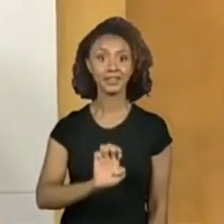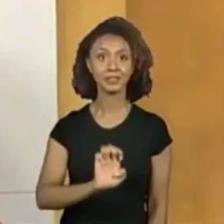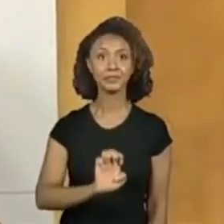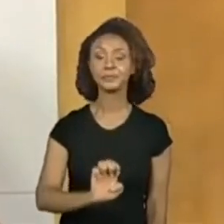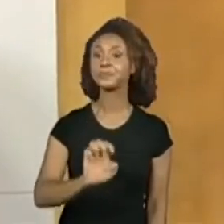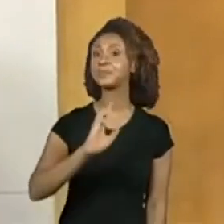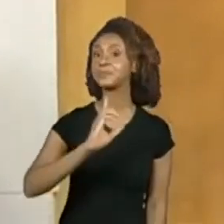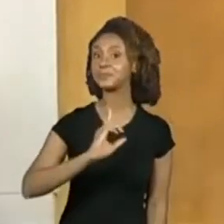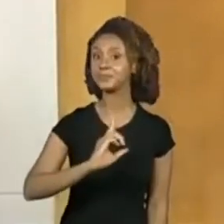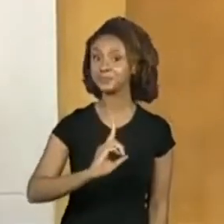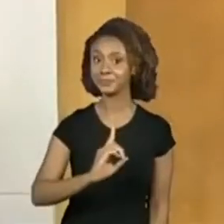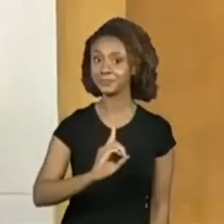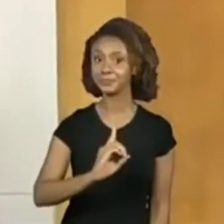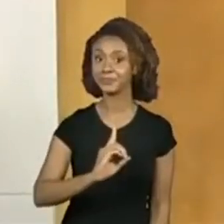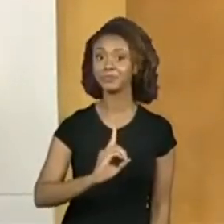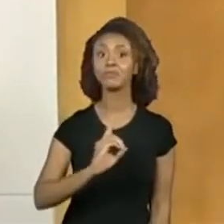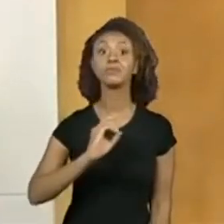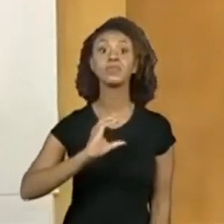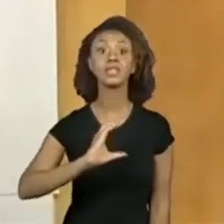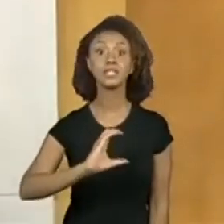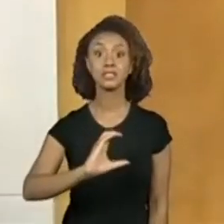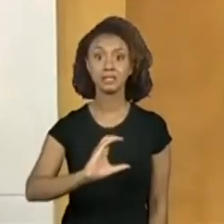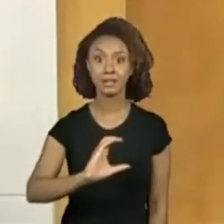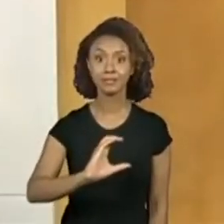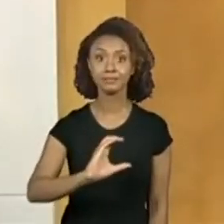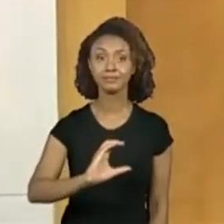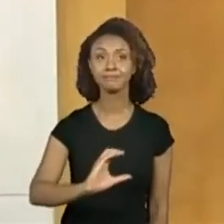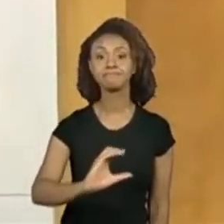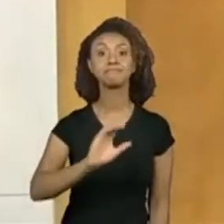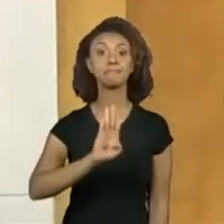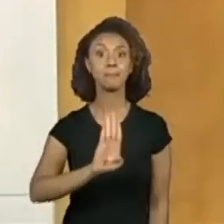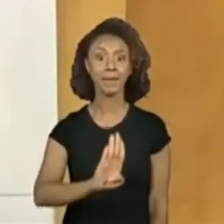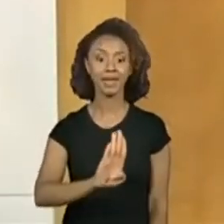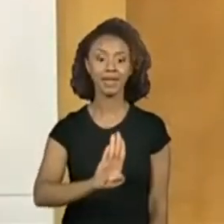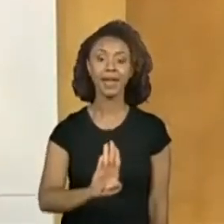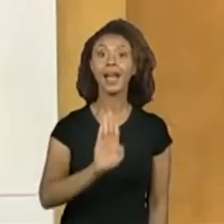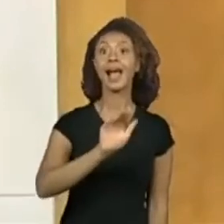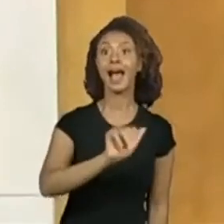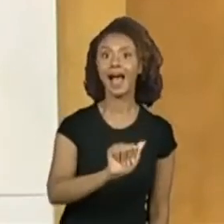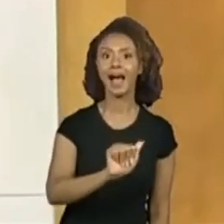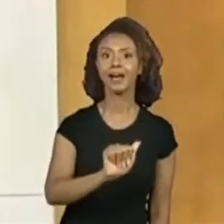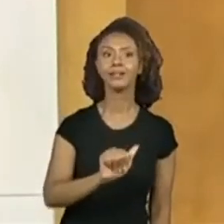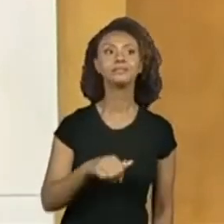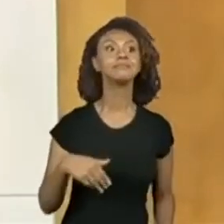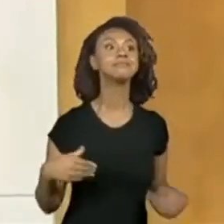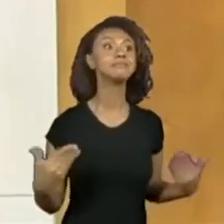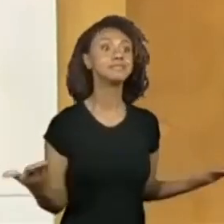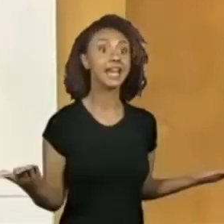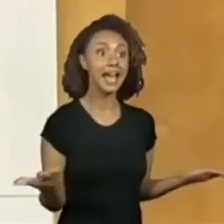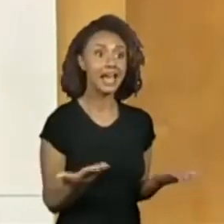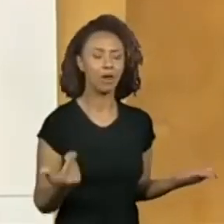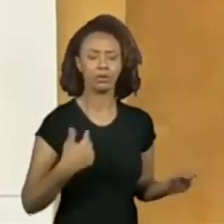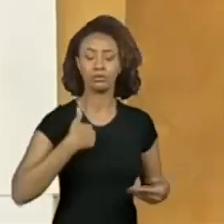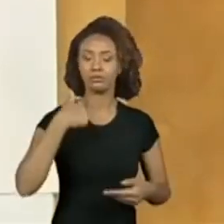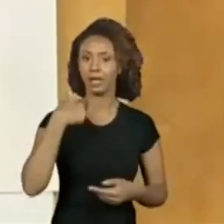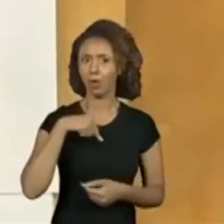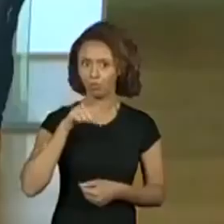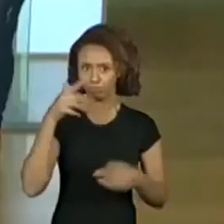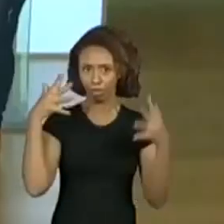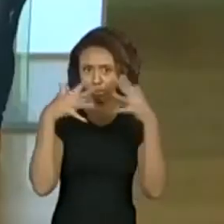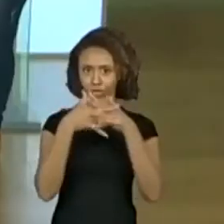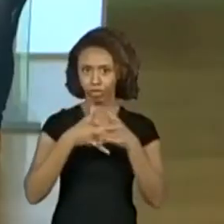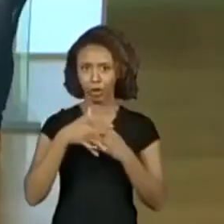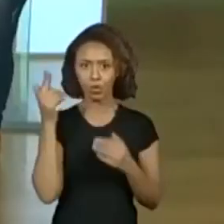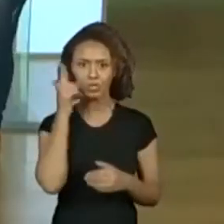D, C, B, A. Professora Vivi, eu me confundi com alguma